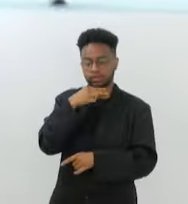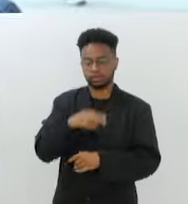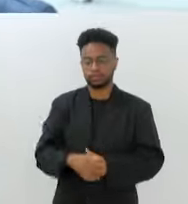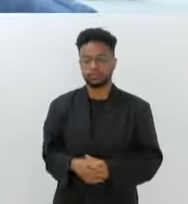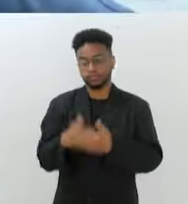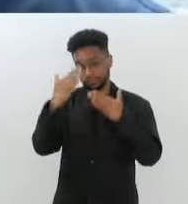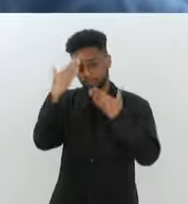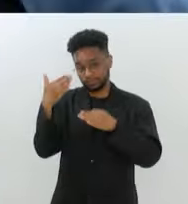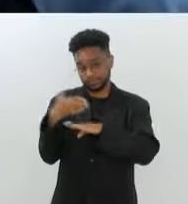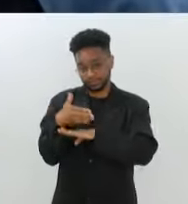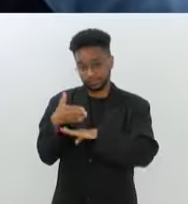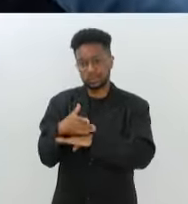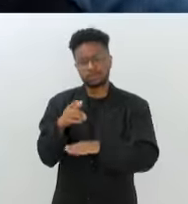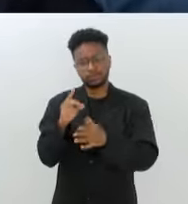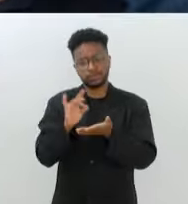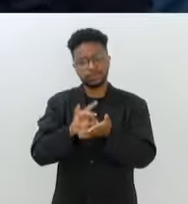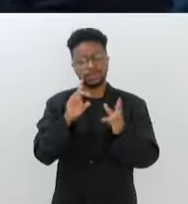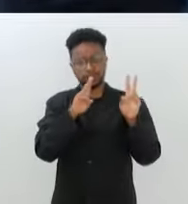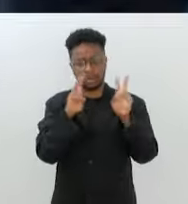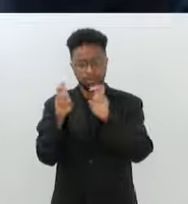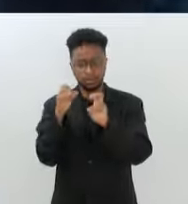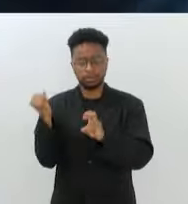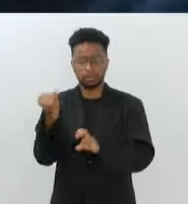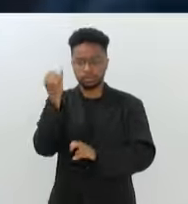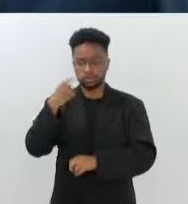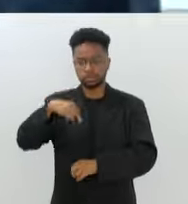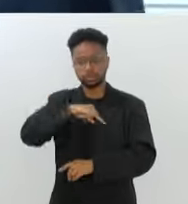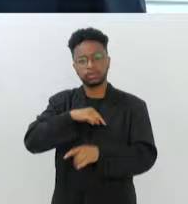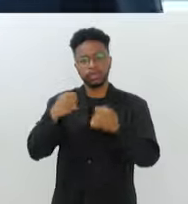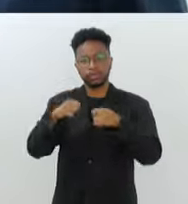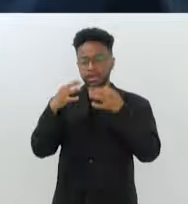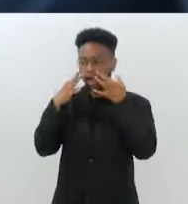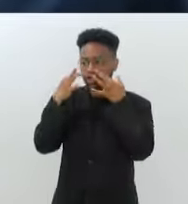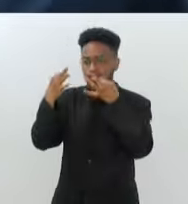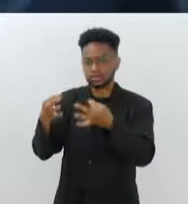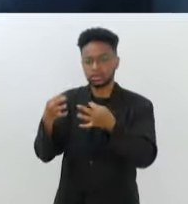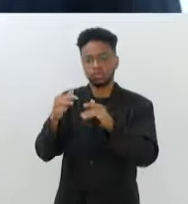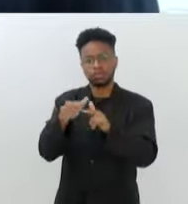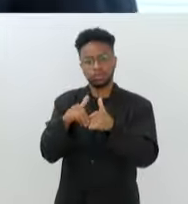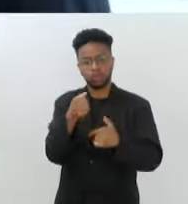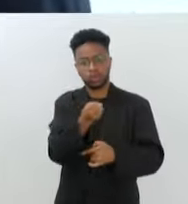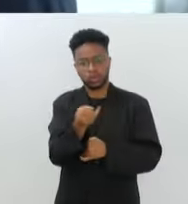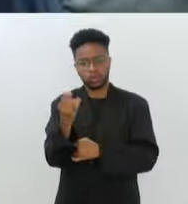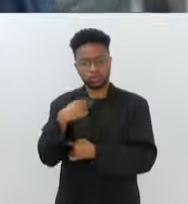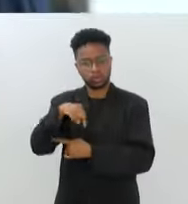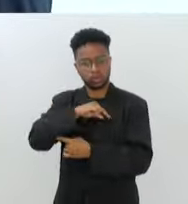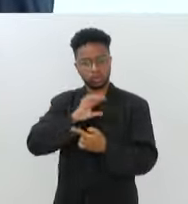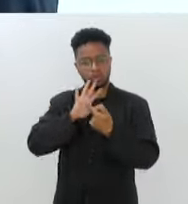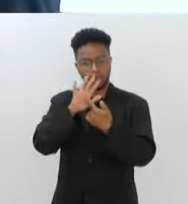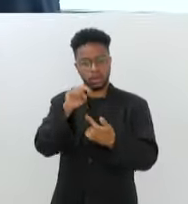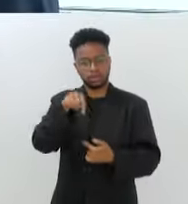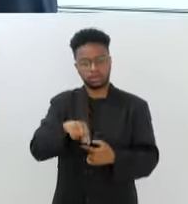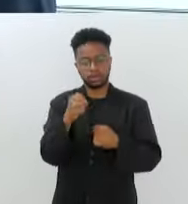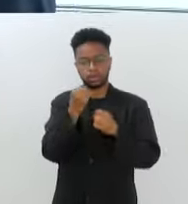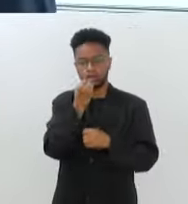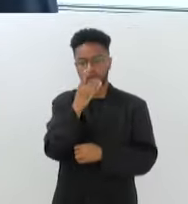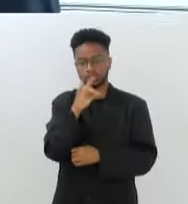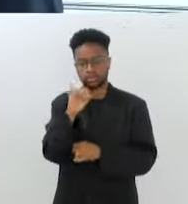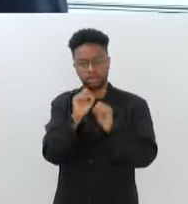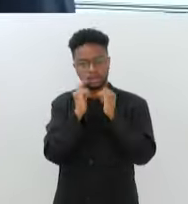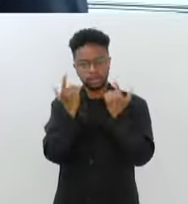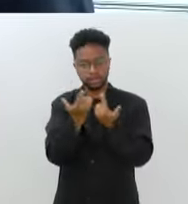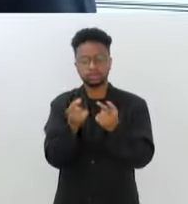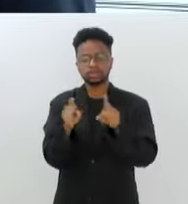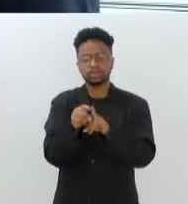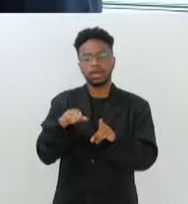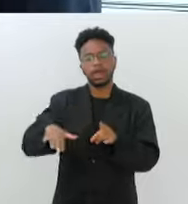participação. Vicente, é um tema muito sensível, né, que a gente tem que ter atenção devido aos números que nós trouxemos aqui no Bom Dia Alerj. E esse mercado que tanto cresce está